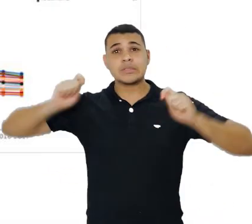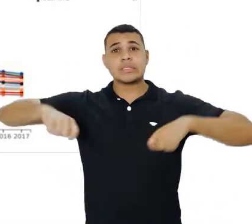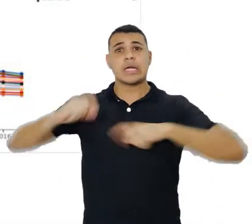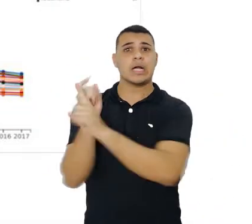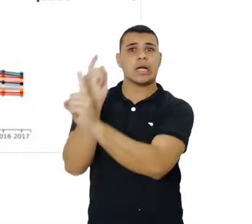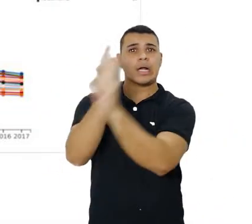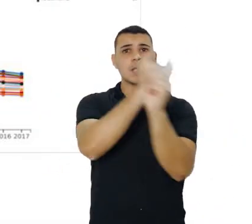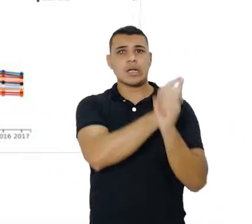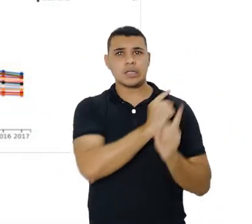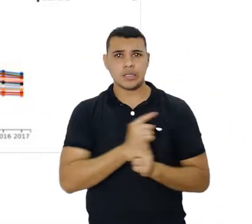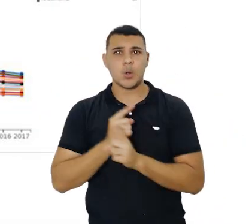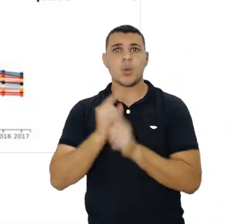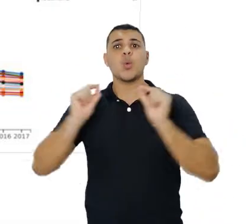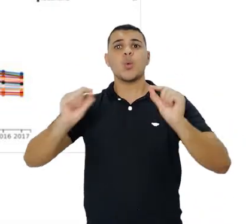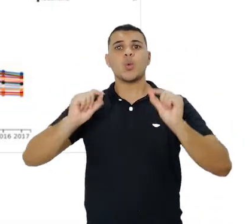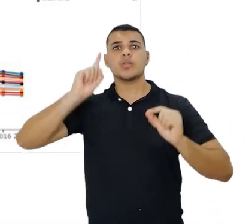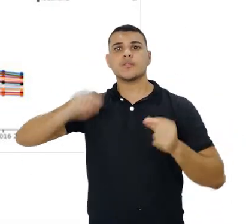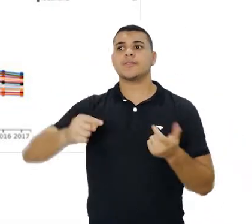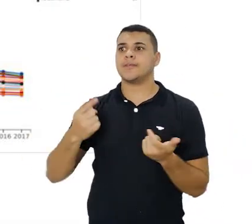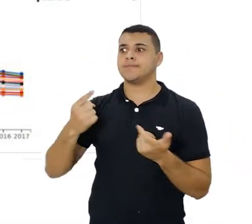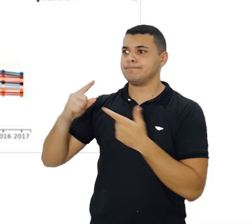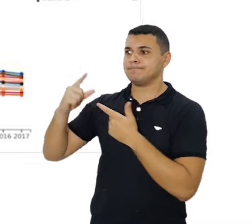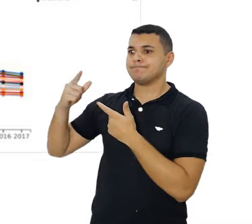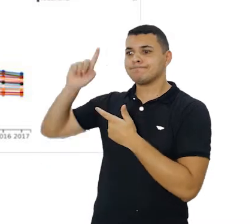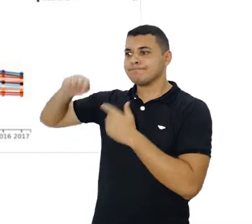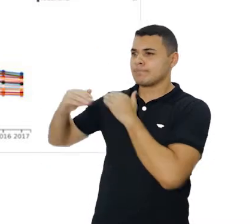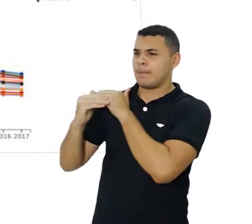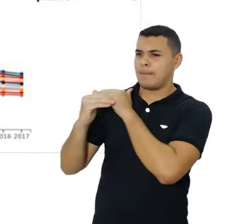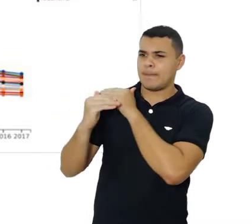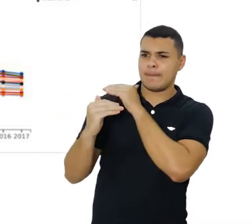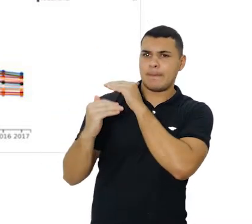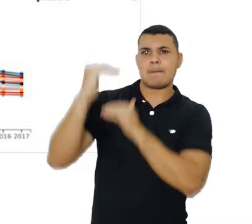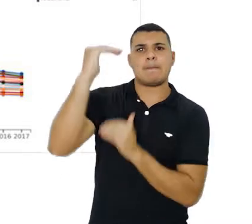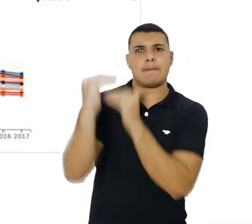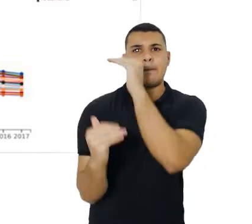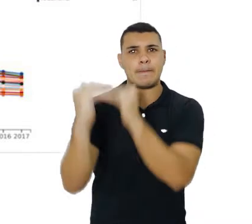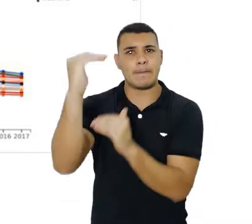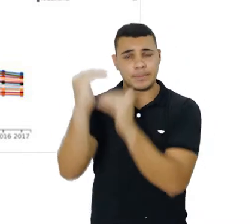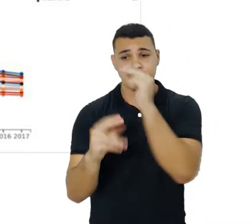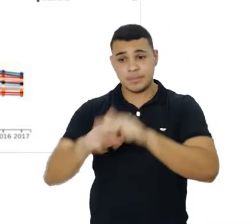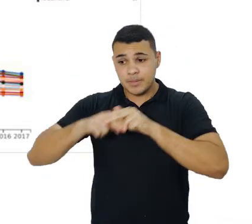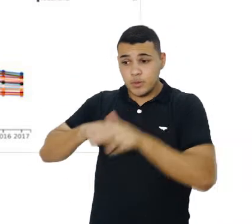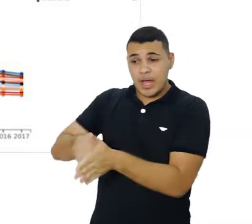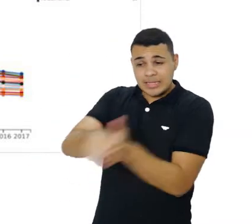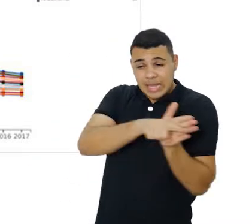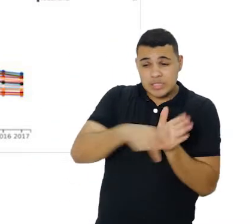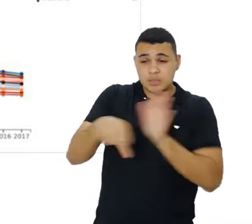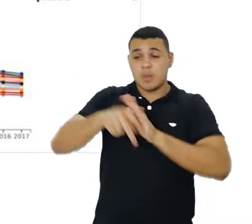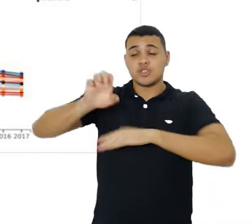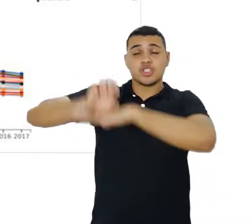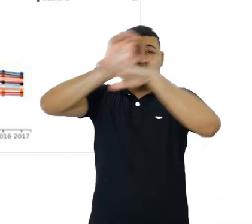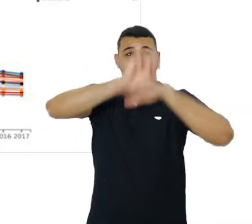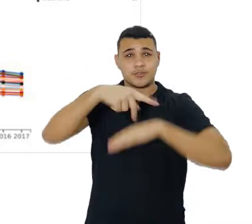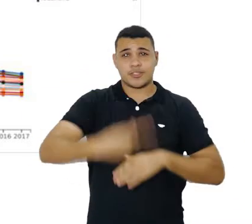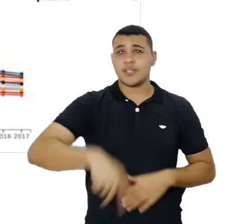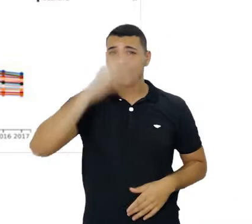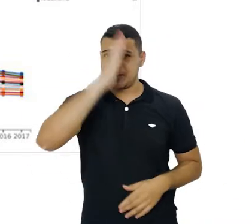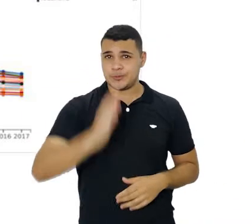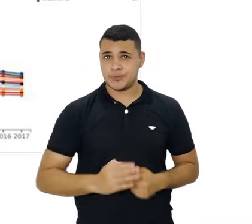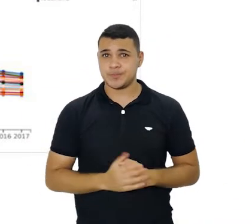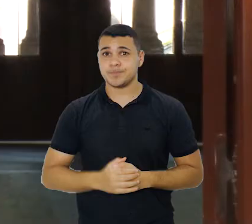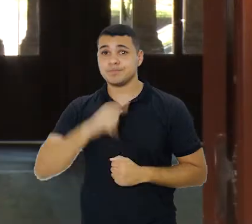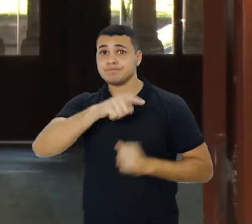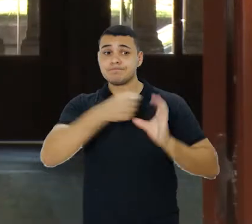uma clara e evidente tendência de queda nesse período de análise em todos os estados do nosso